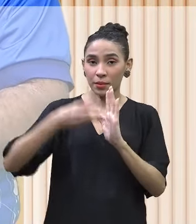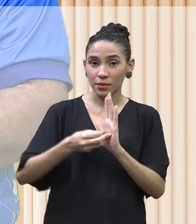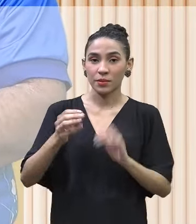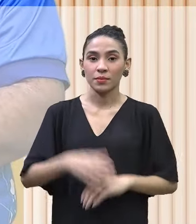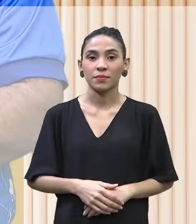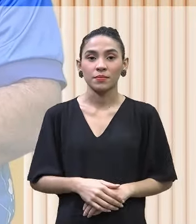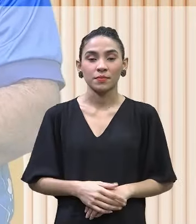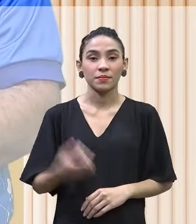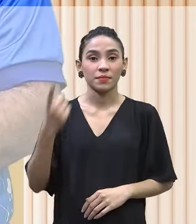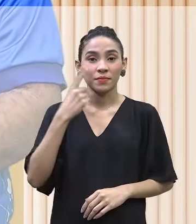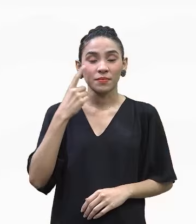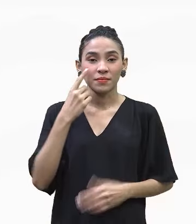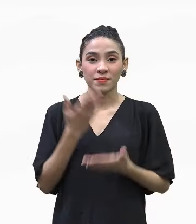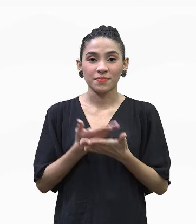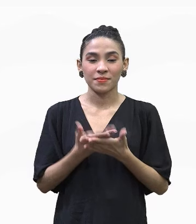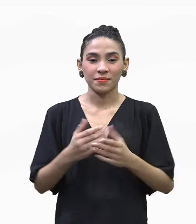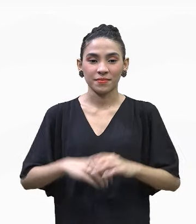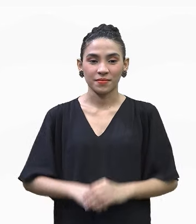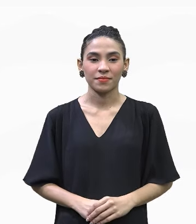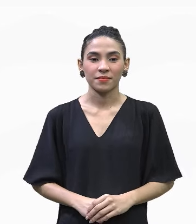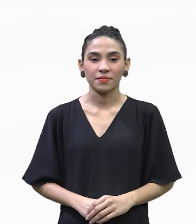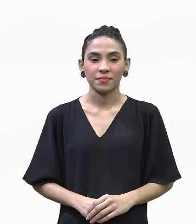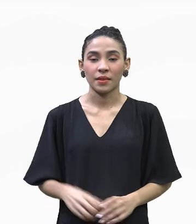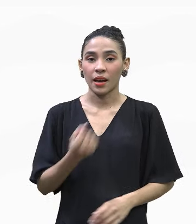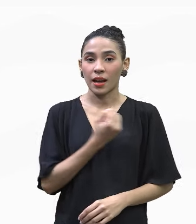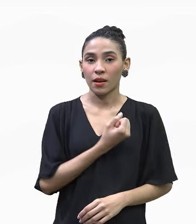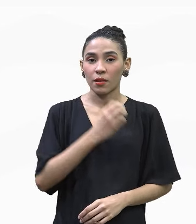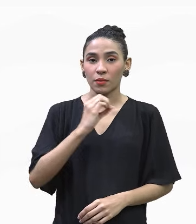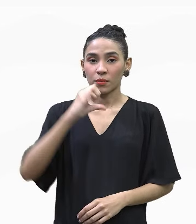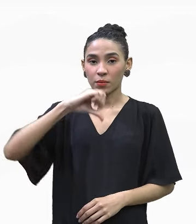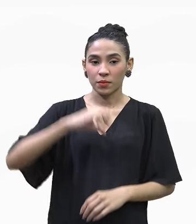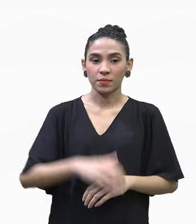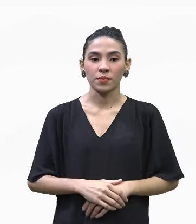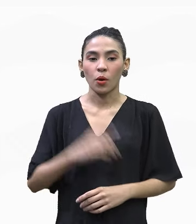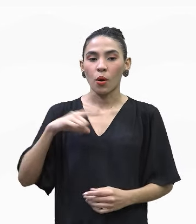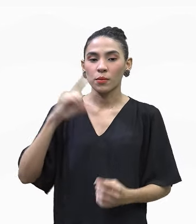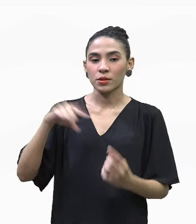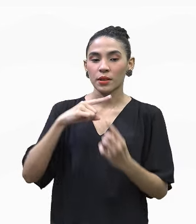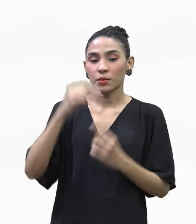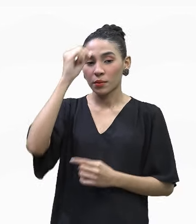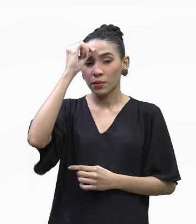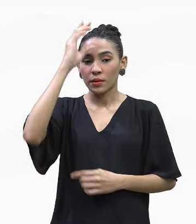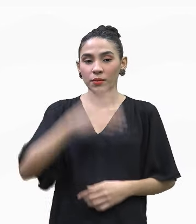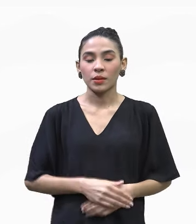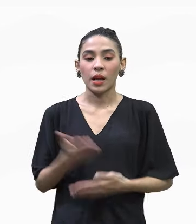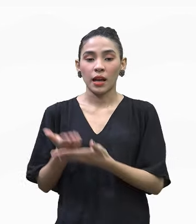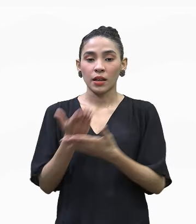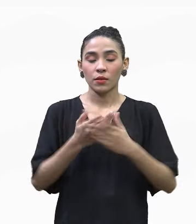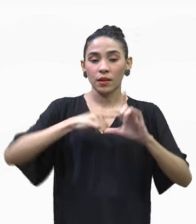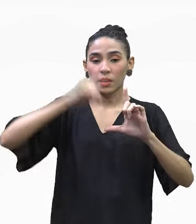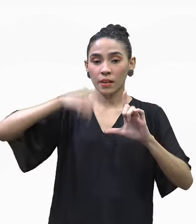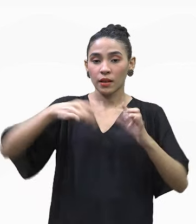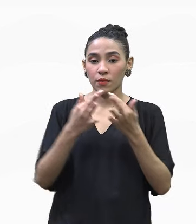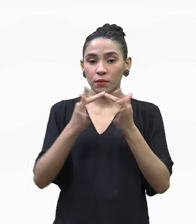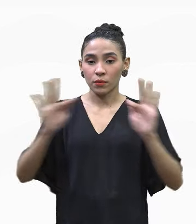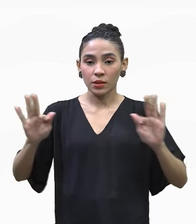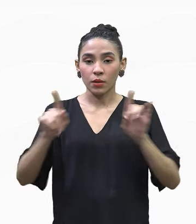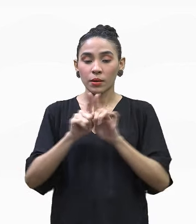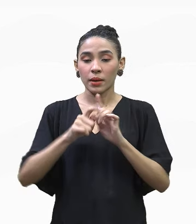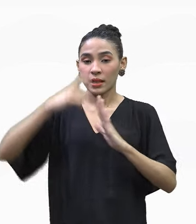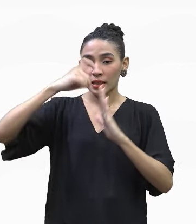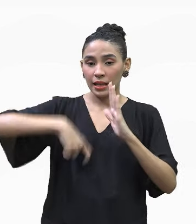vejamos o que vamos estudar na nossa aula aula de número nove objeto de conhecimento estudo gráfico de funções e